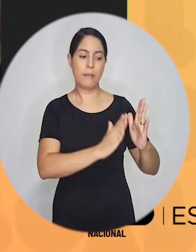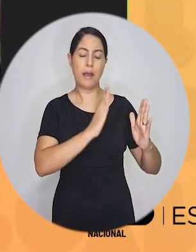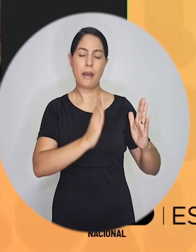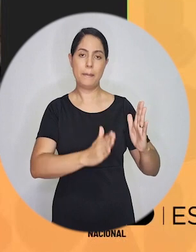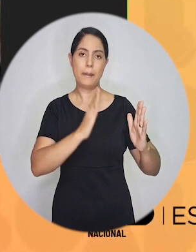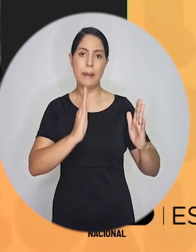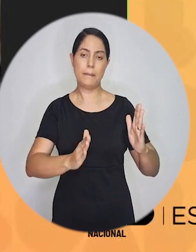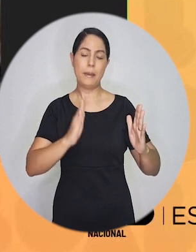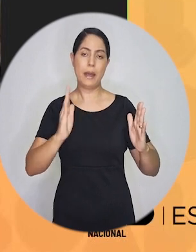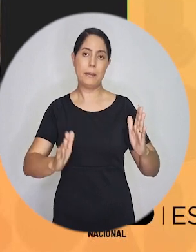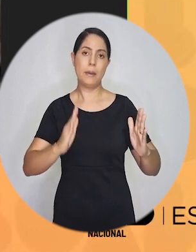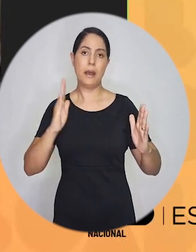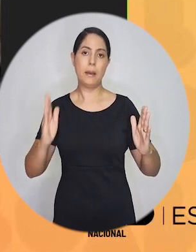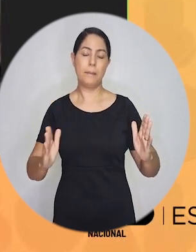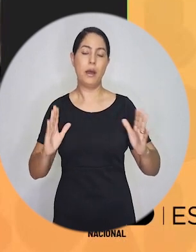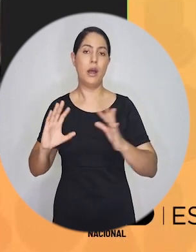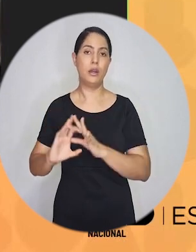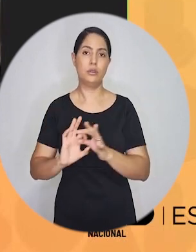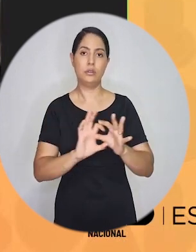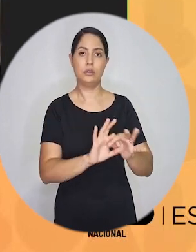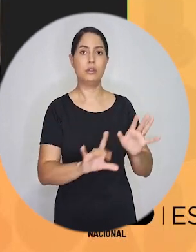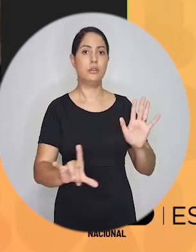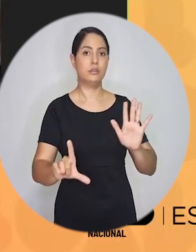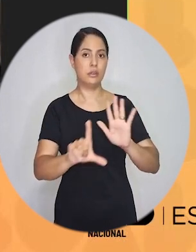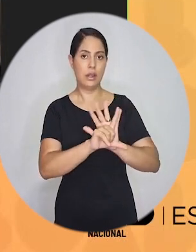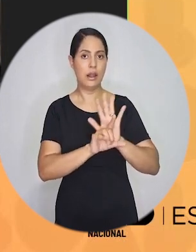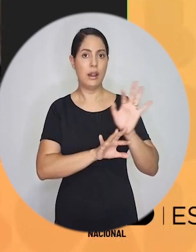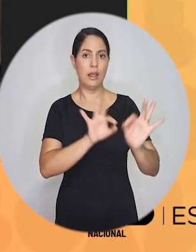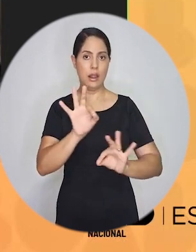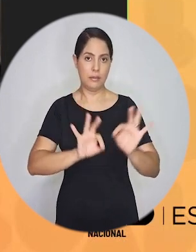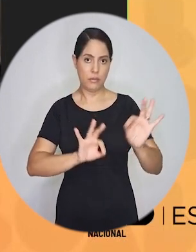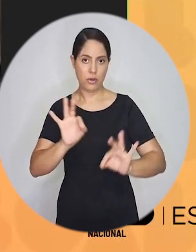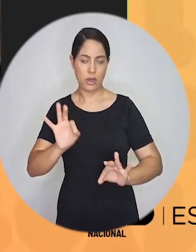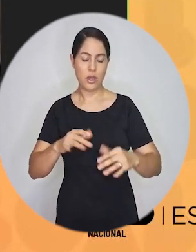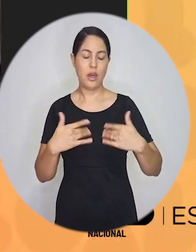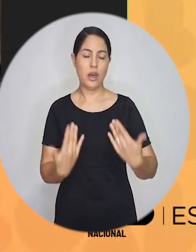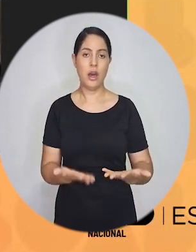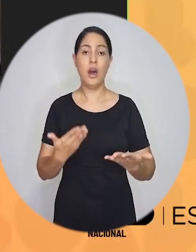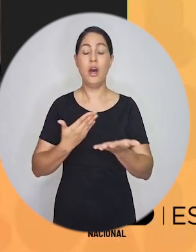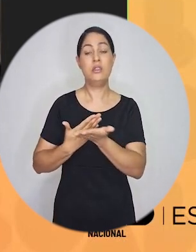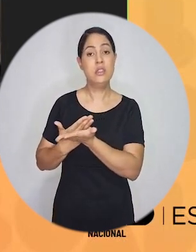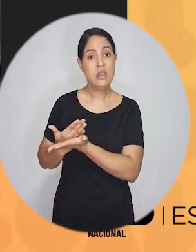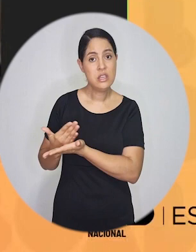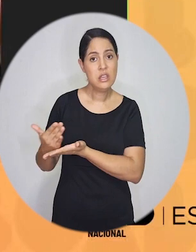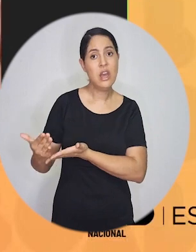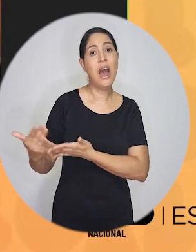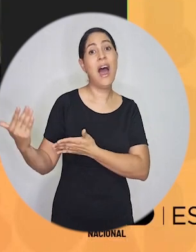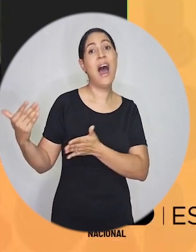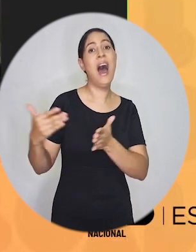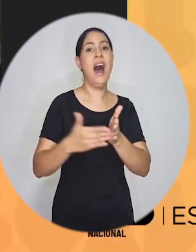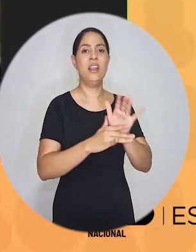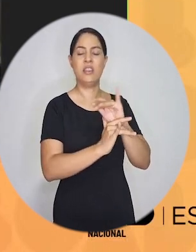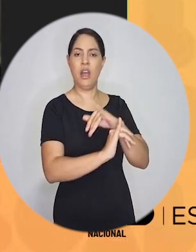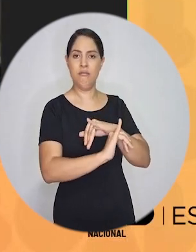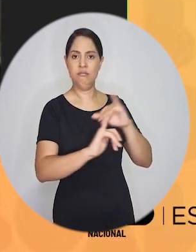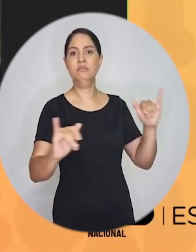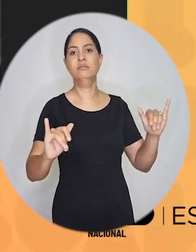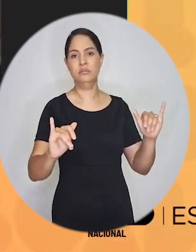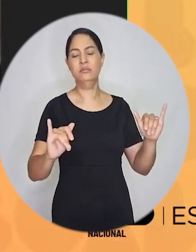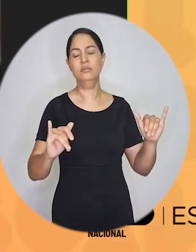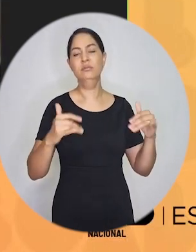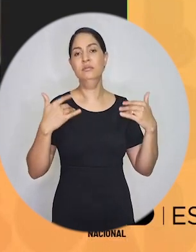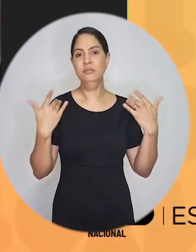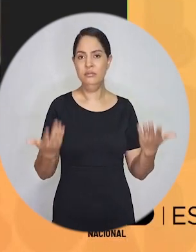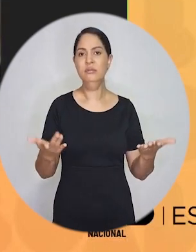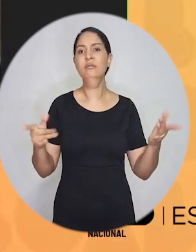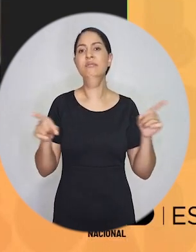várias etapas que presidem a elaboração de uma lei, desde a iniciativa até a publicação